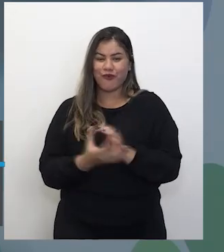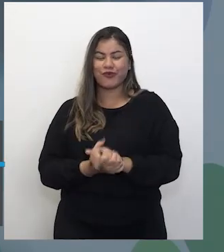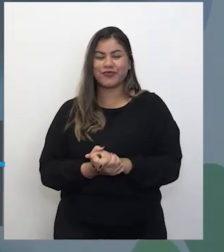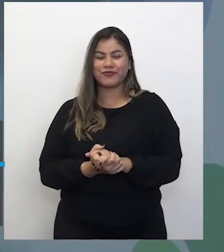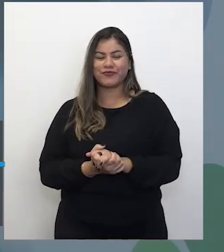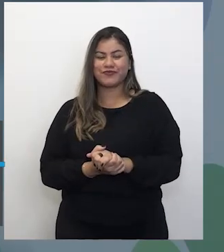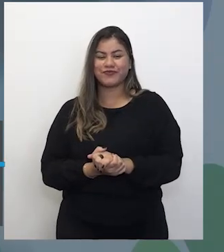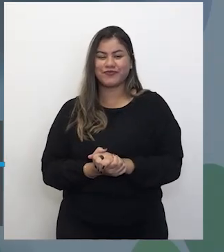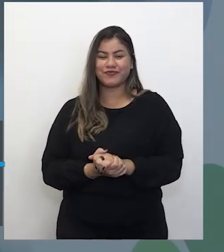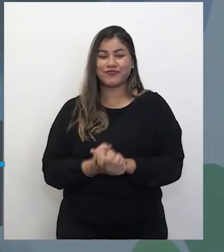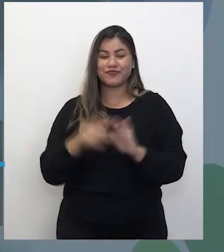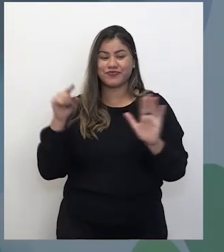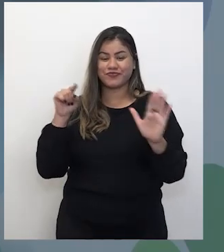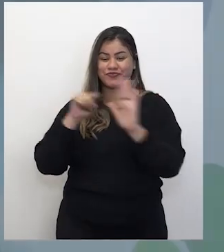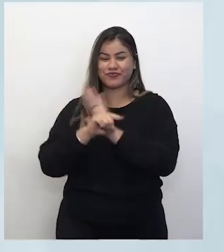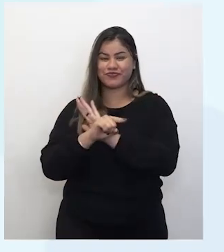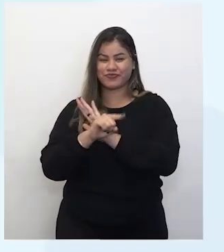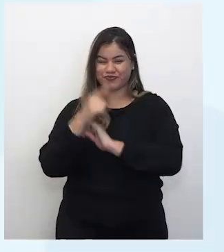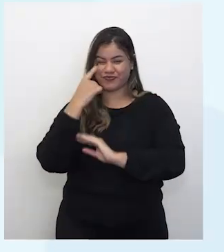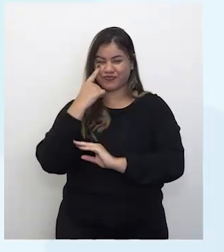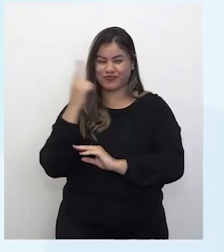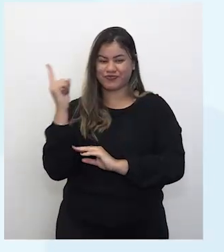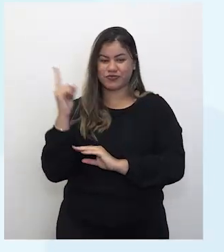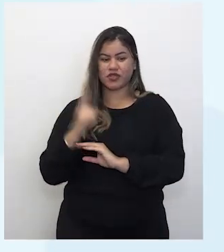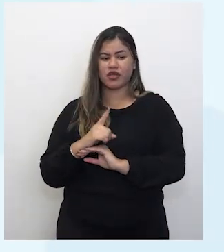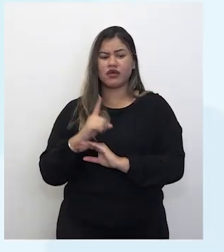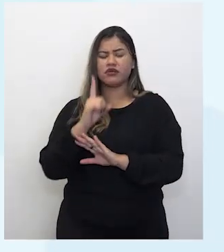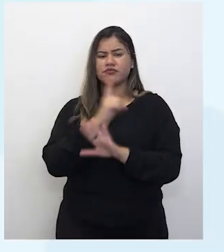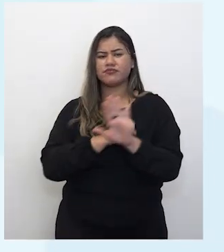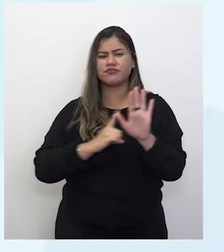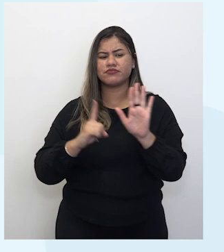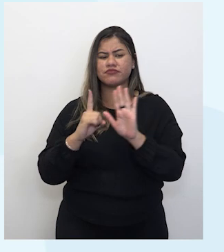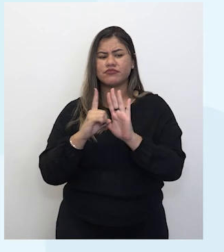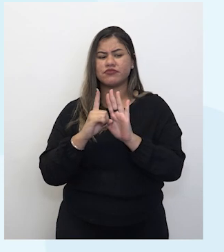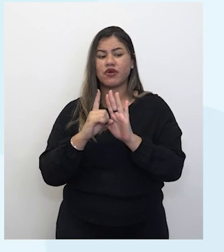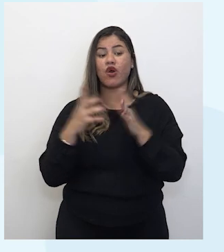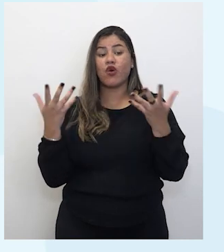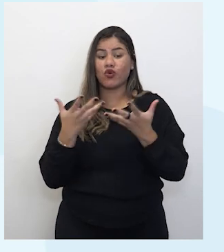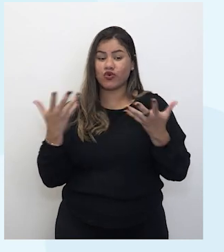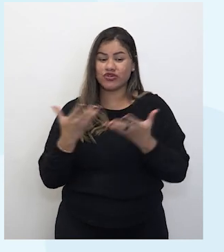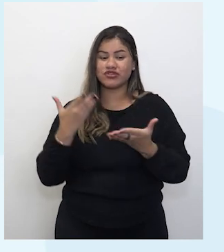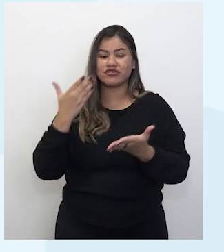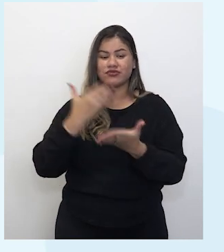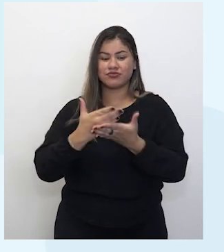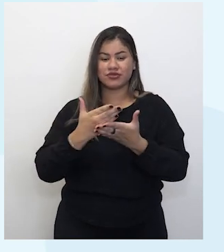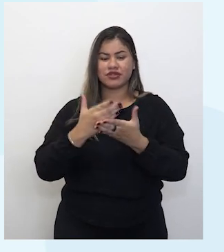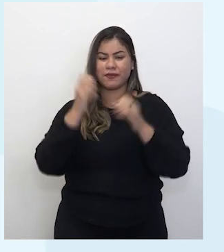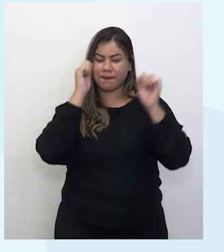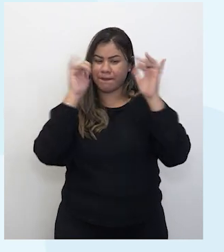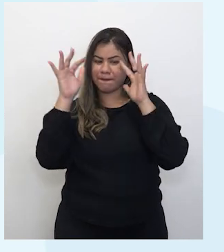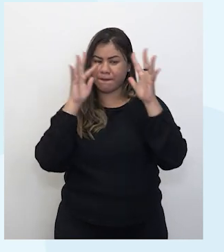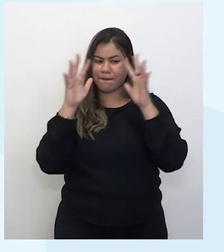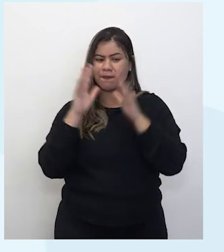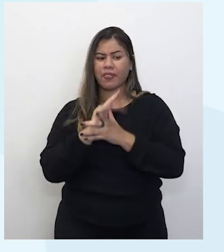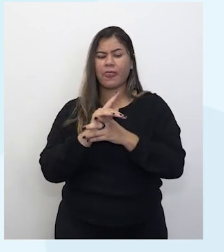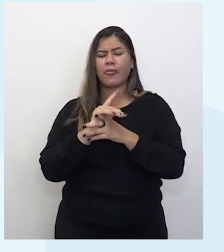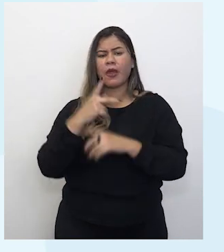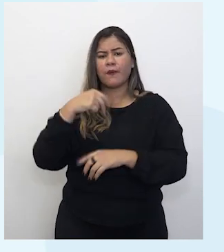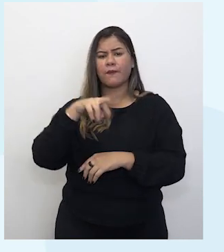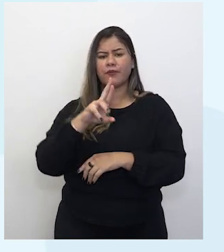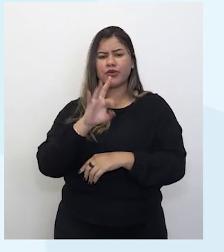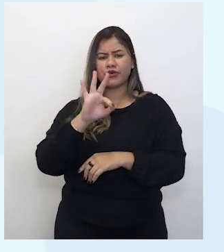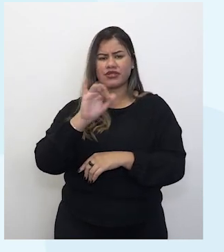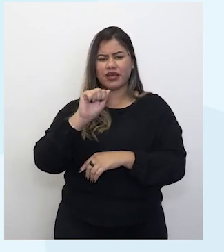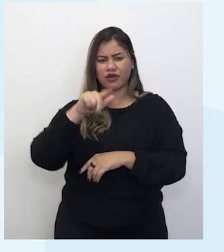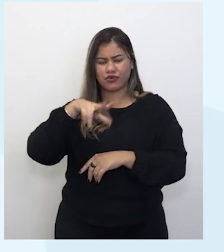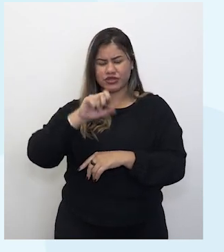conversa, com a pergunta. Observem aí na tela, diz lá. Hoje começaremos a aula com a seguinte reflexão. O que é